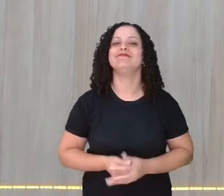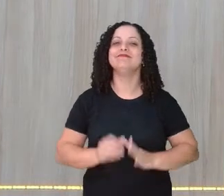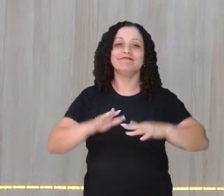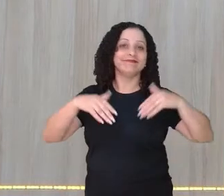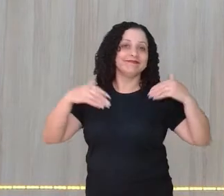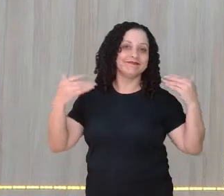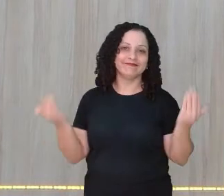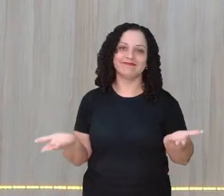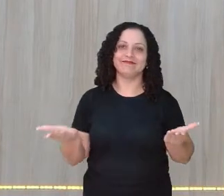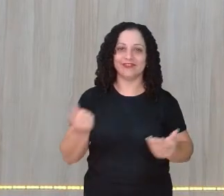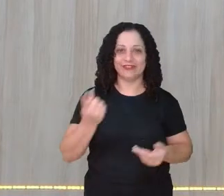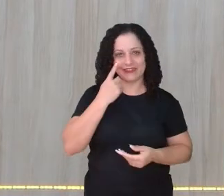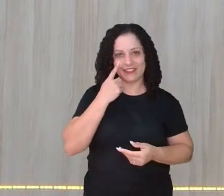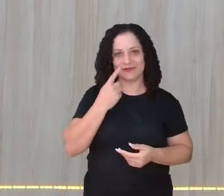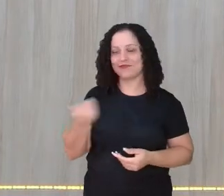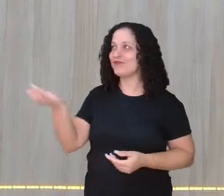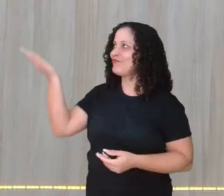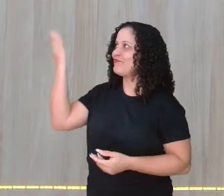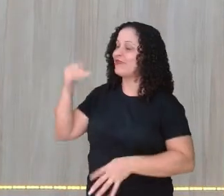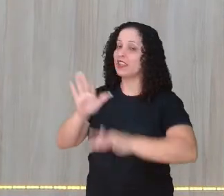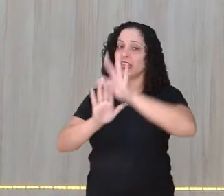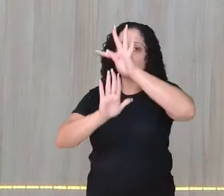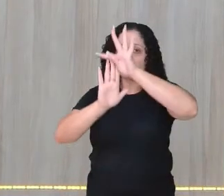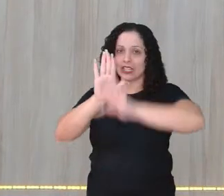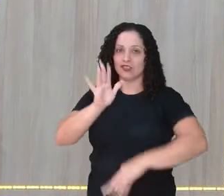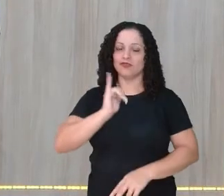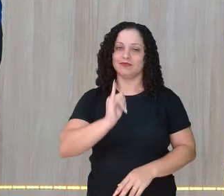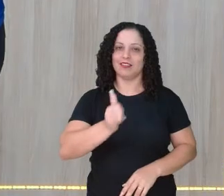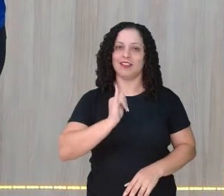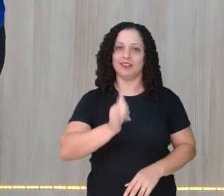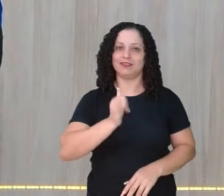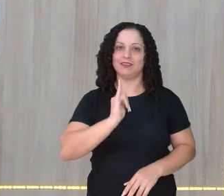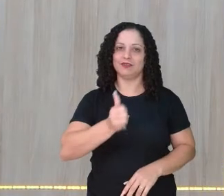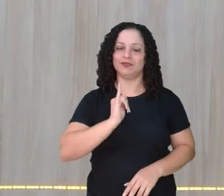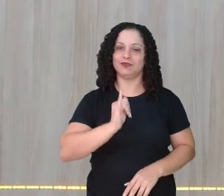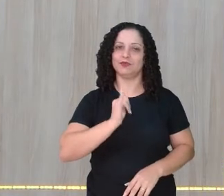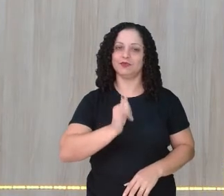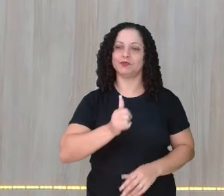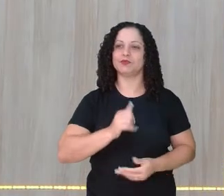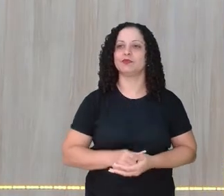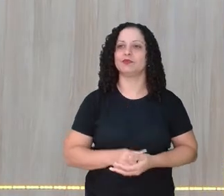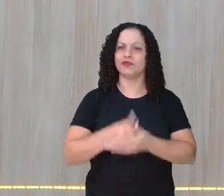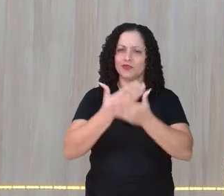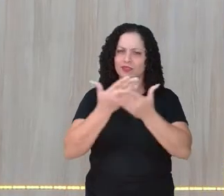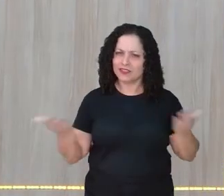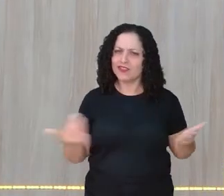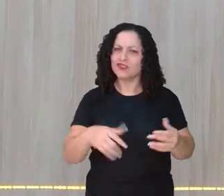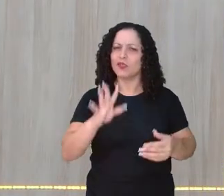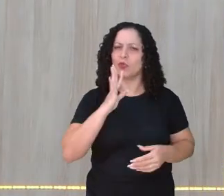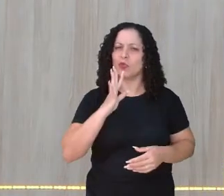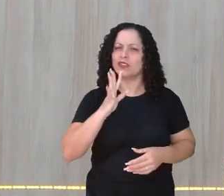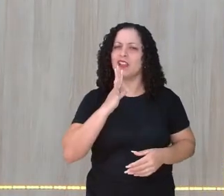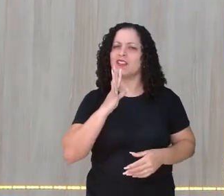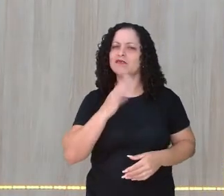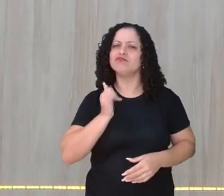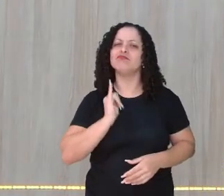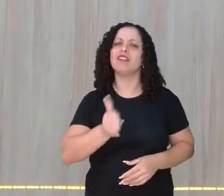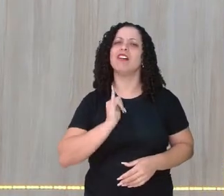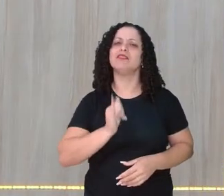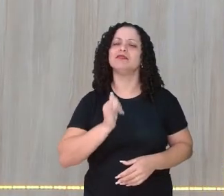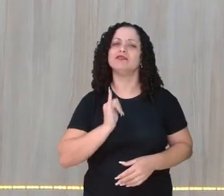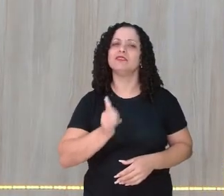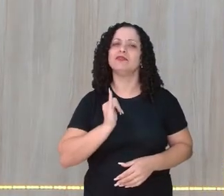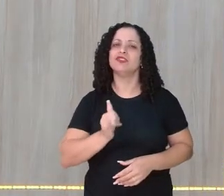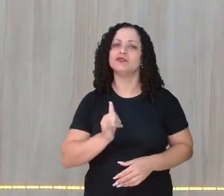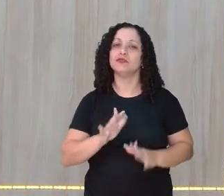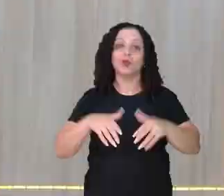Billy? Iniciando o texto narrativo. Justamente, vocês sabem o que é narrativa? O